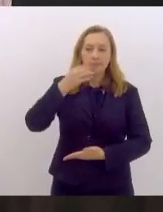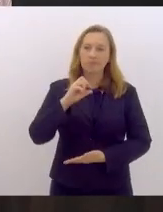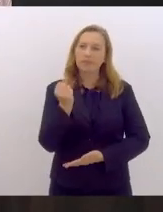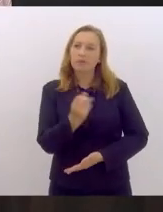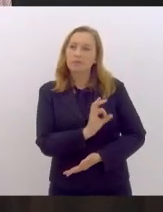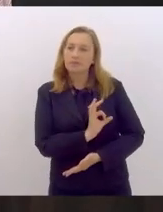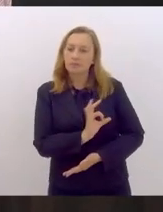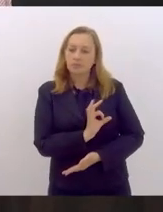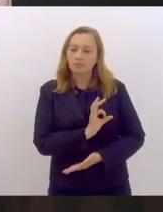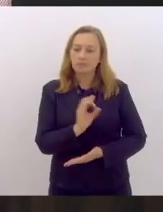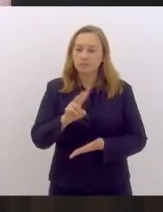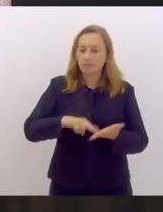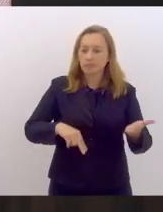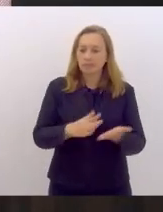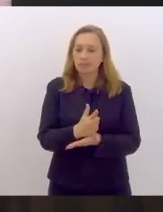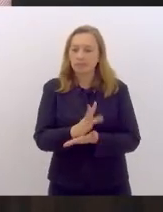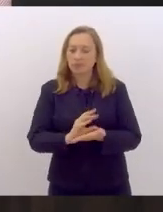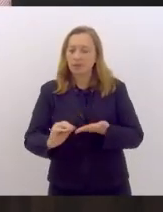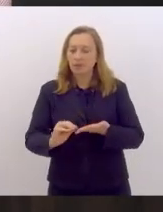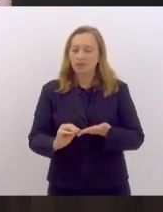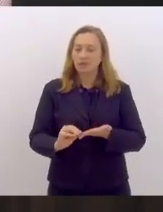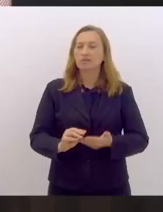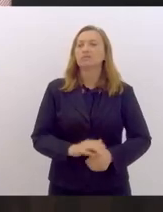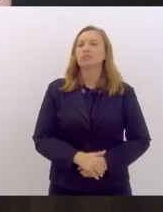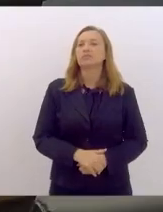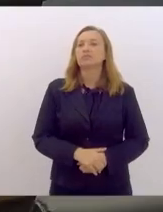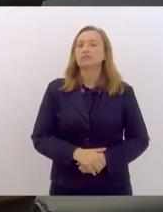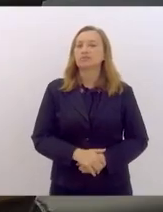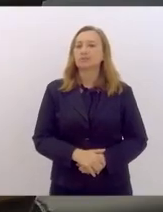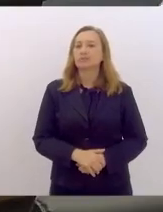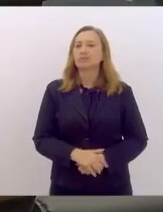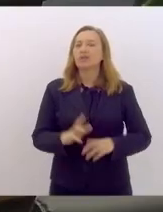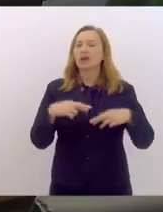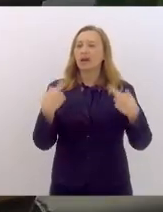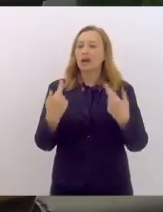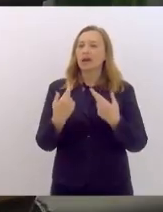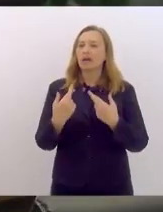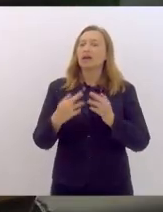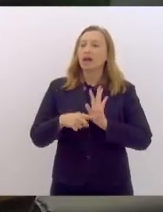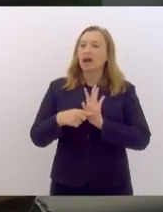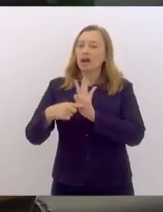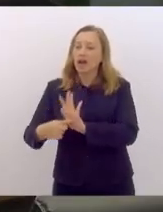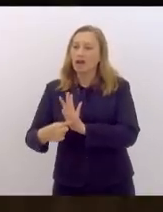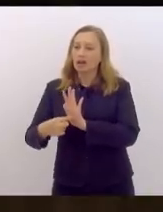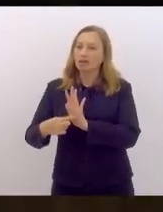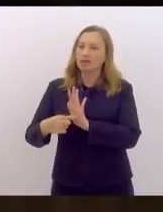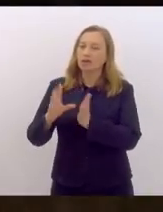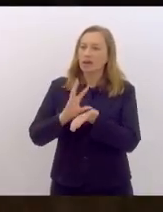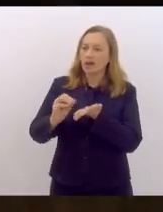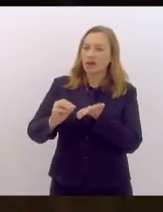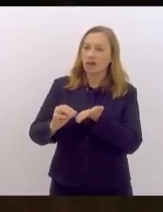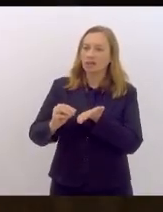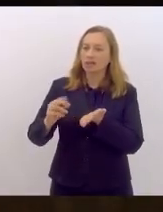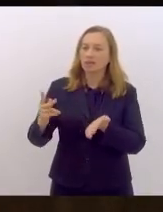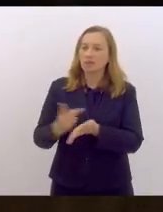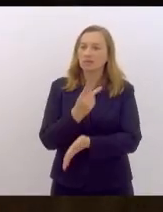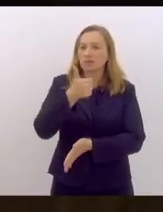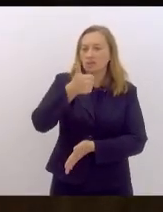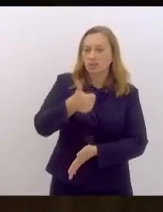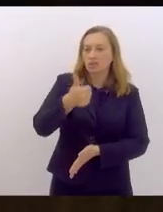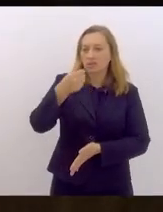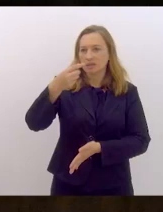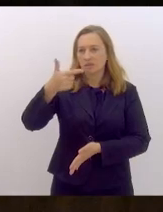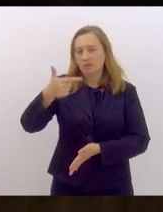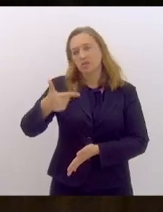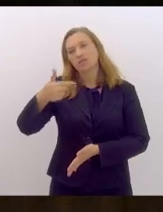deputada Marta Rocha a fazer a leitura da ata da sessão anterior. A ata reflete com exatidão o ocorrido na 79ª